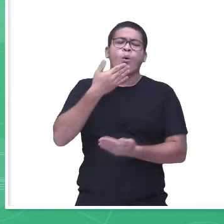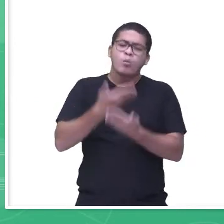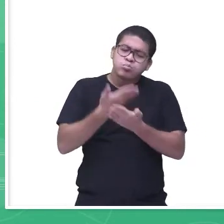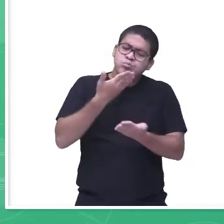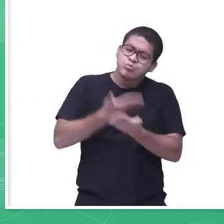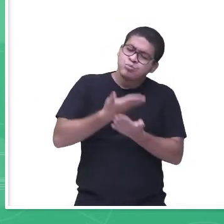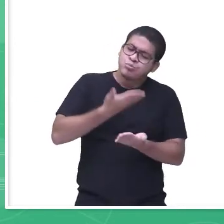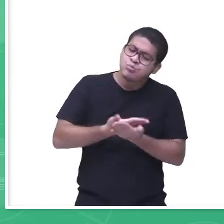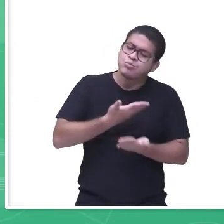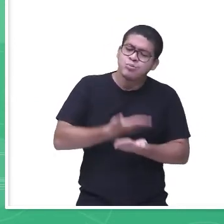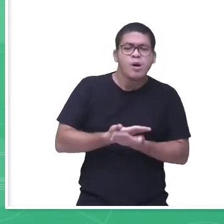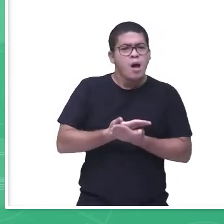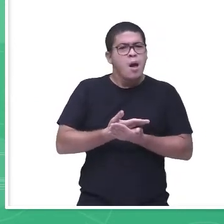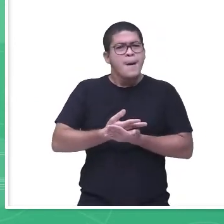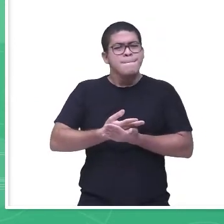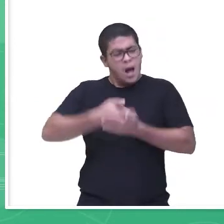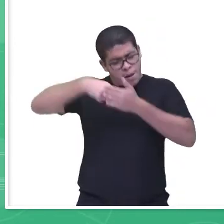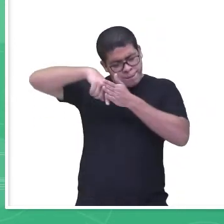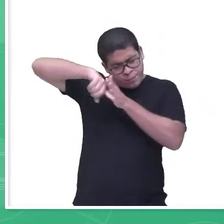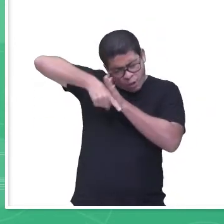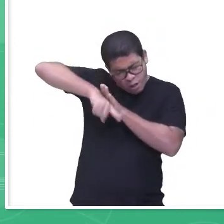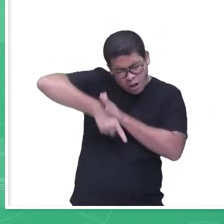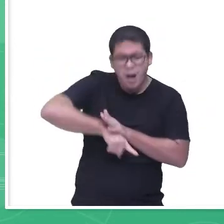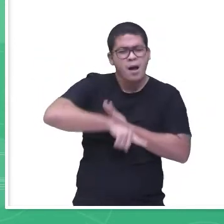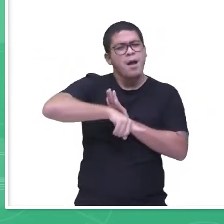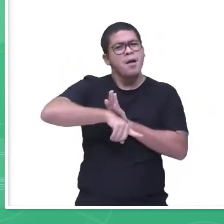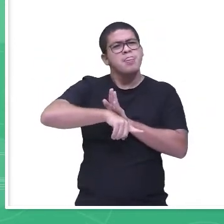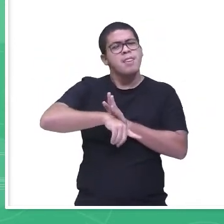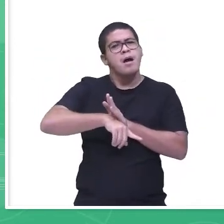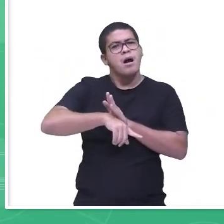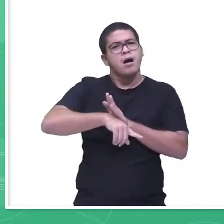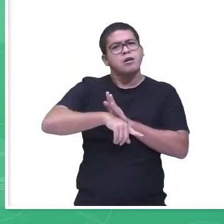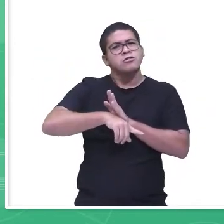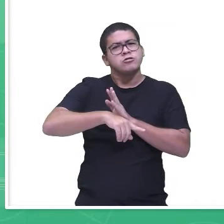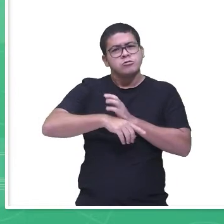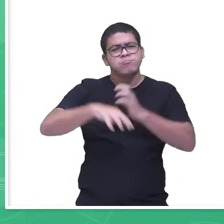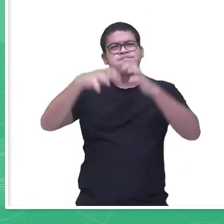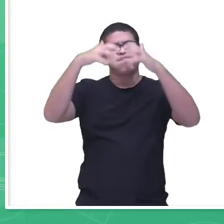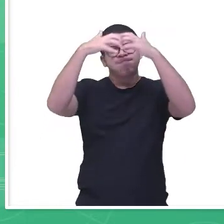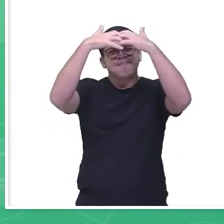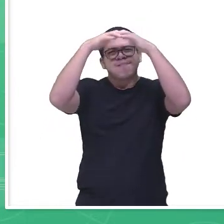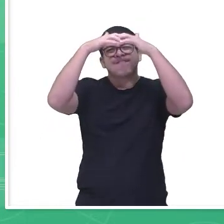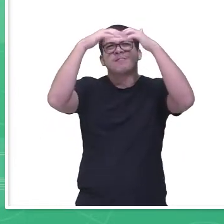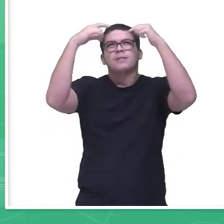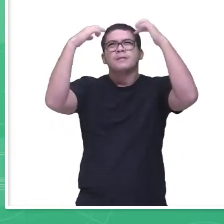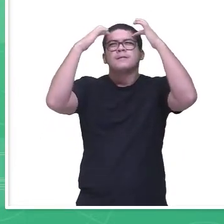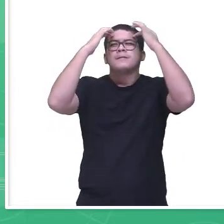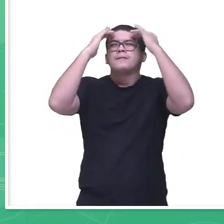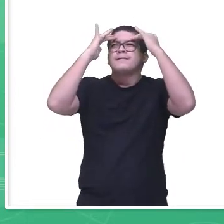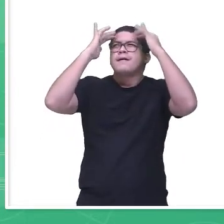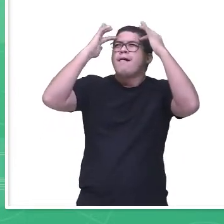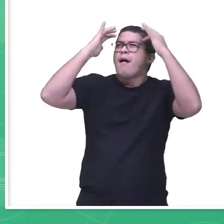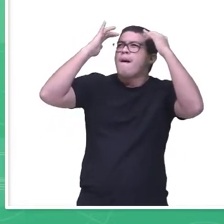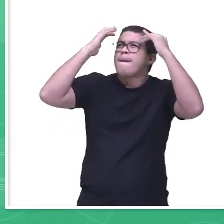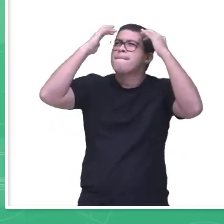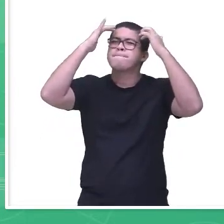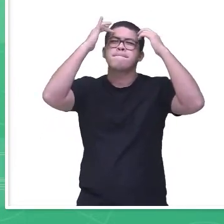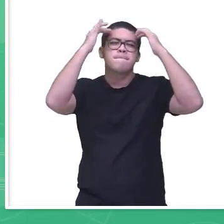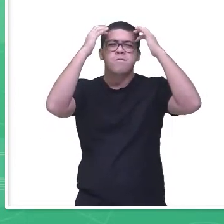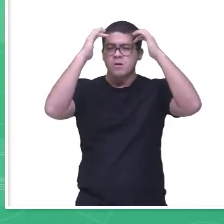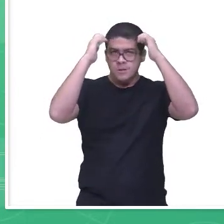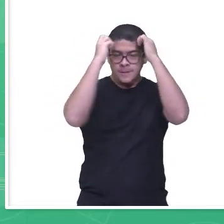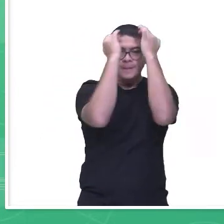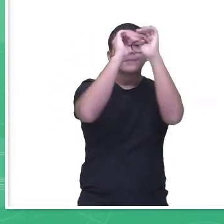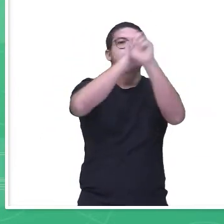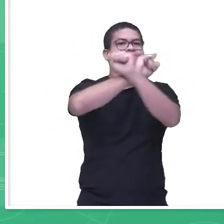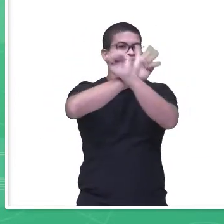entender, buscar lá dentro, né, da sua própria maneira de pensar, do seu próprio raciocínio,